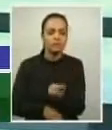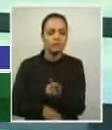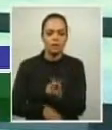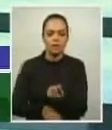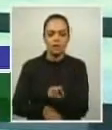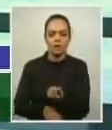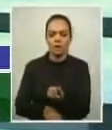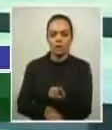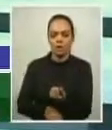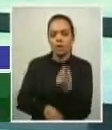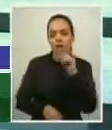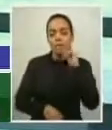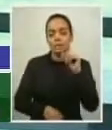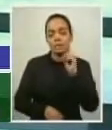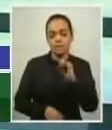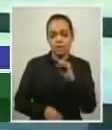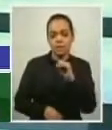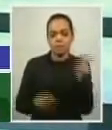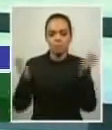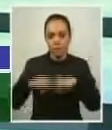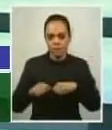aos cargos eletivos